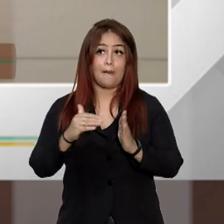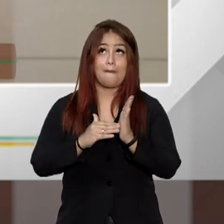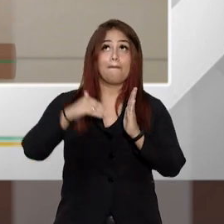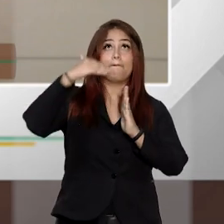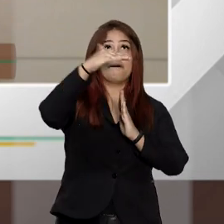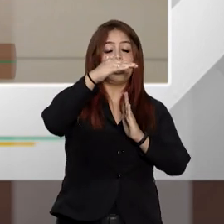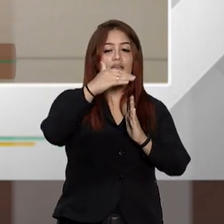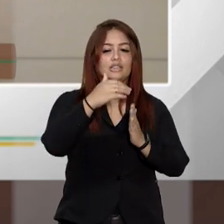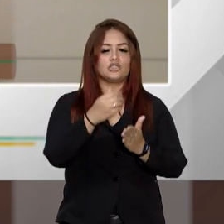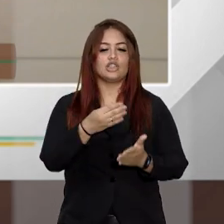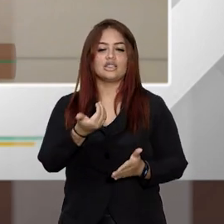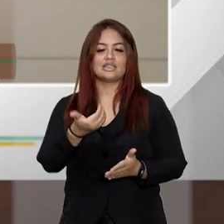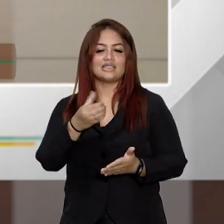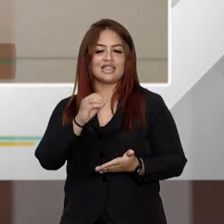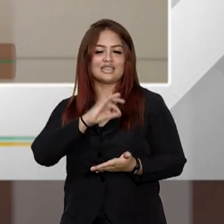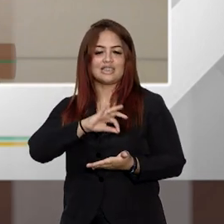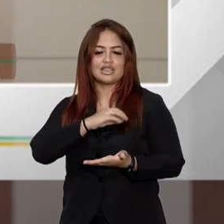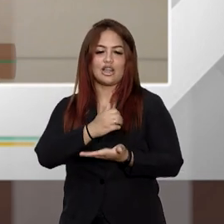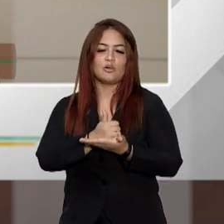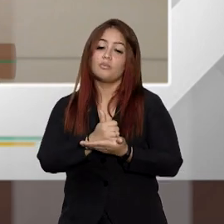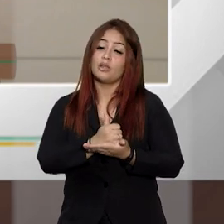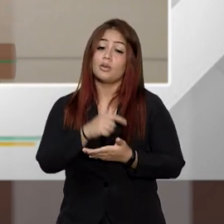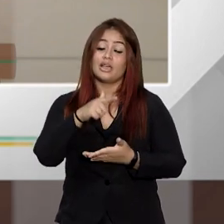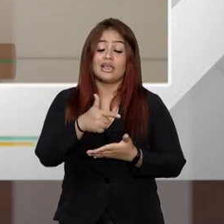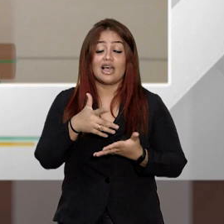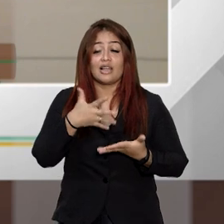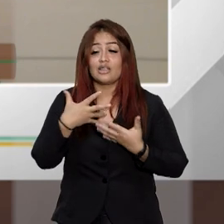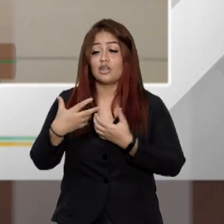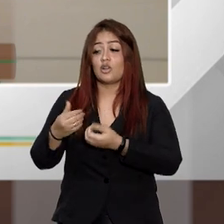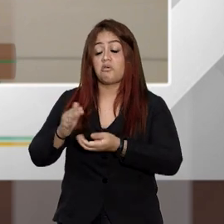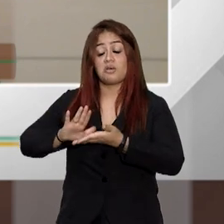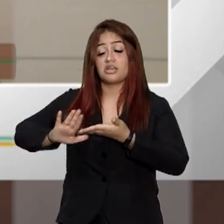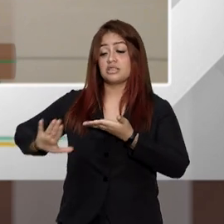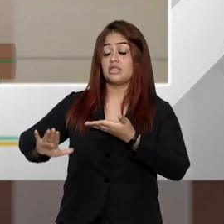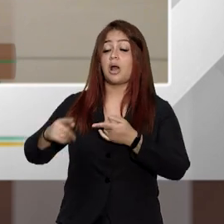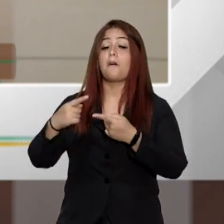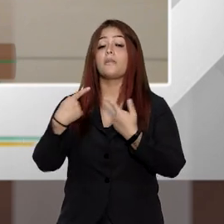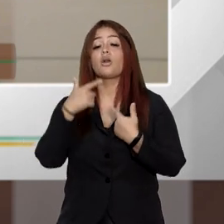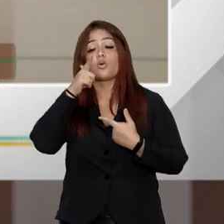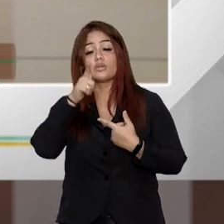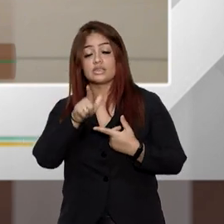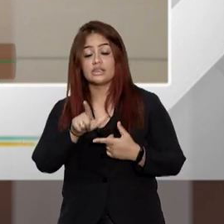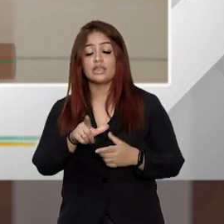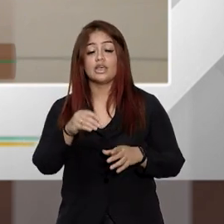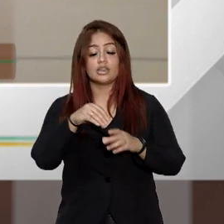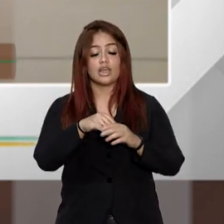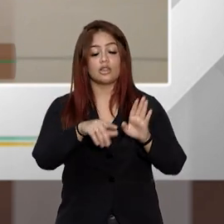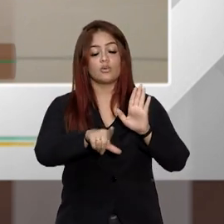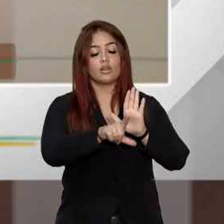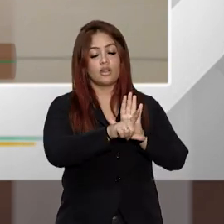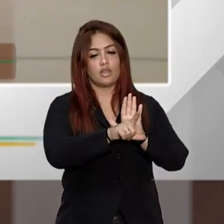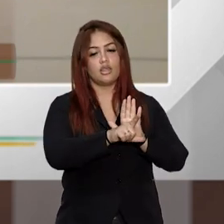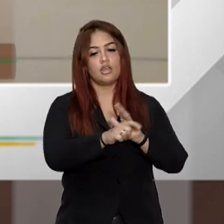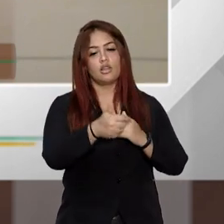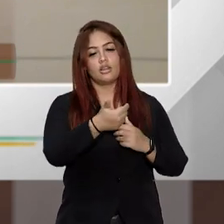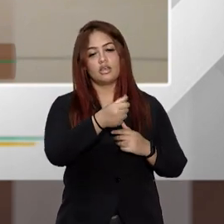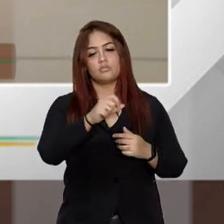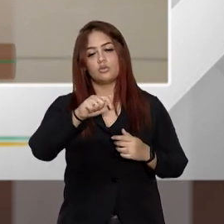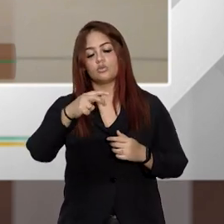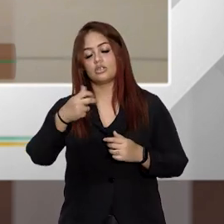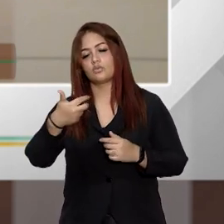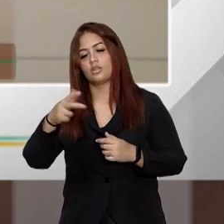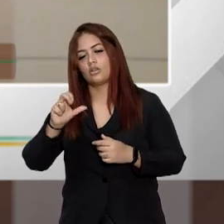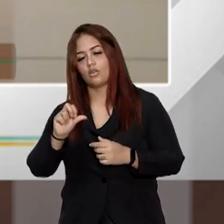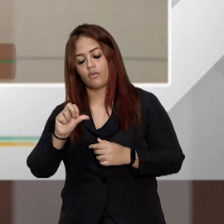o excesso para se enquadrar dentro desse teto estabelecido no artigo 3º da Lei 10.259 de